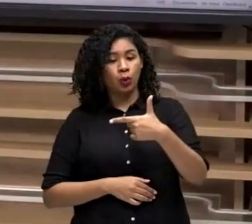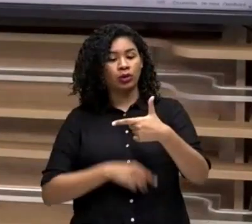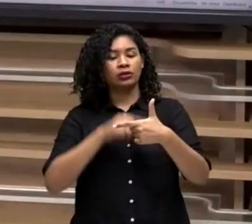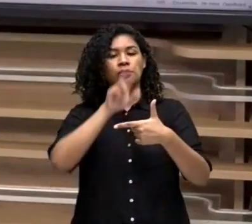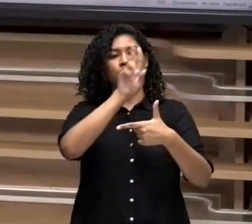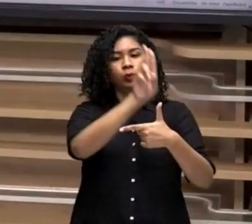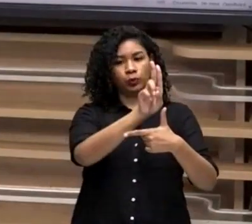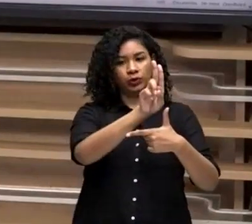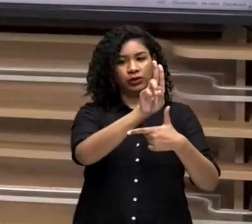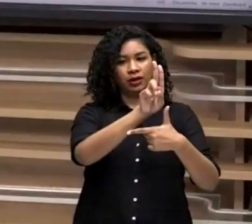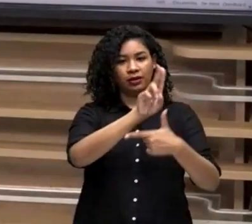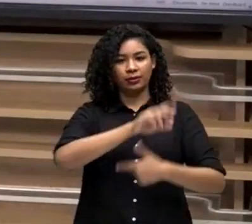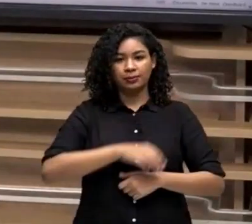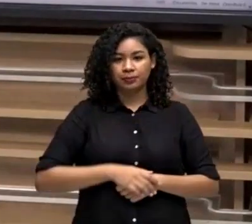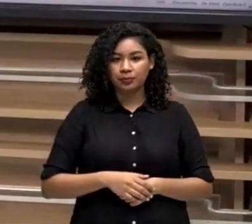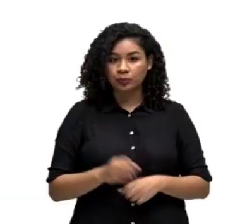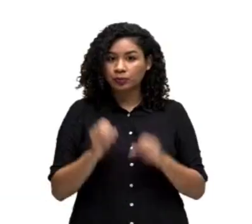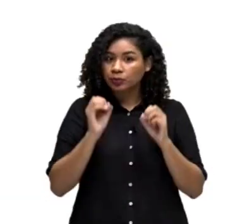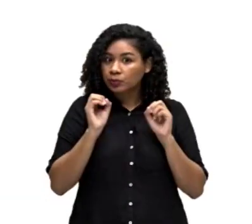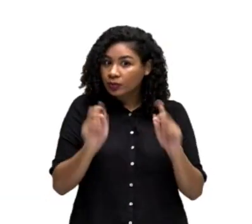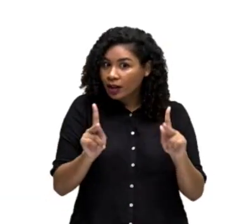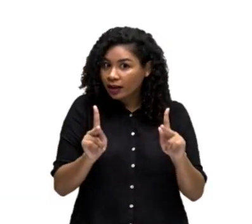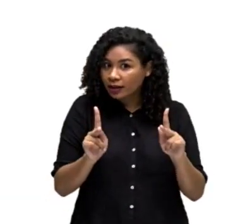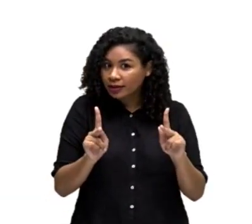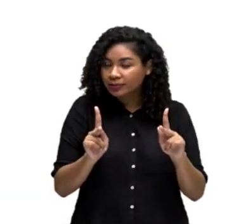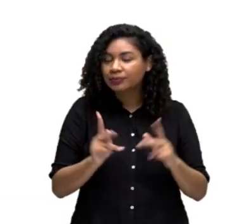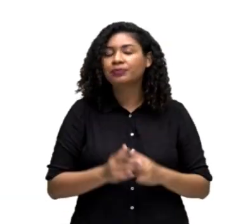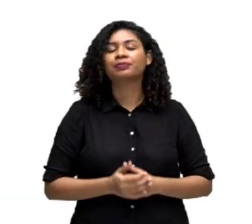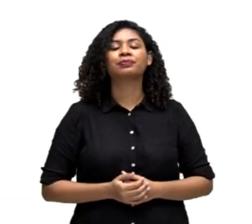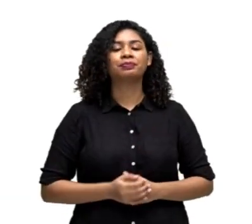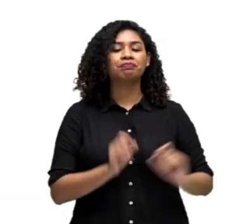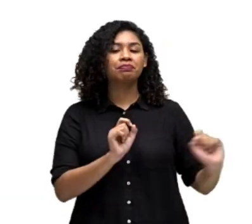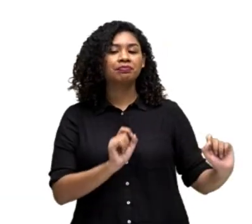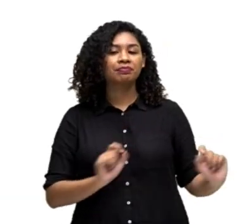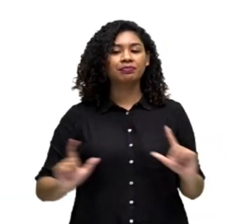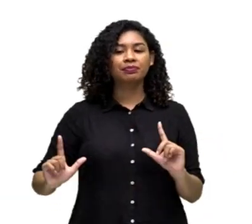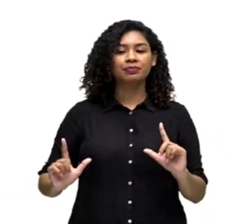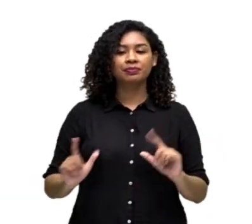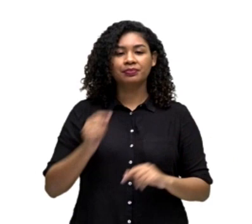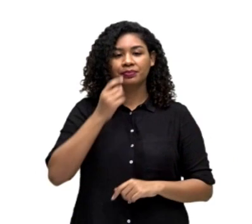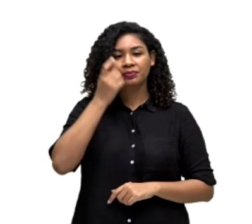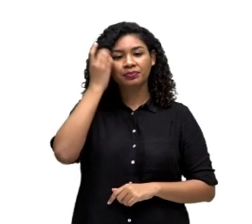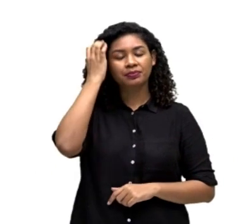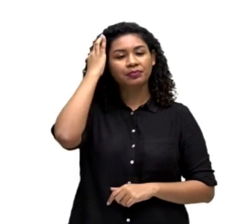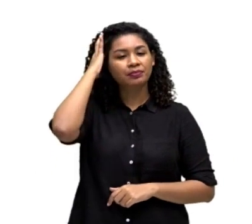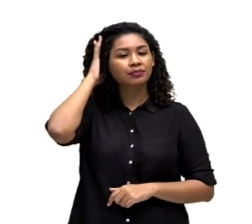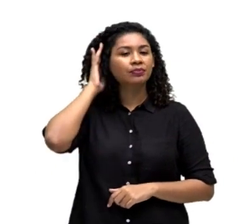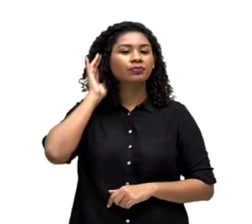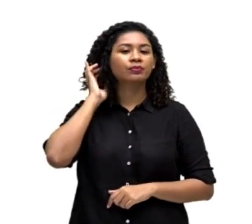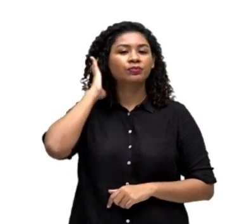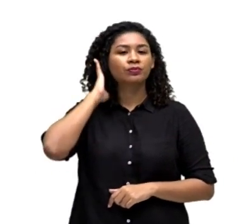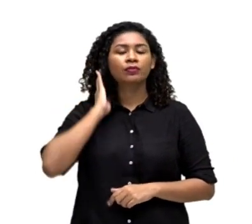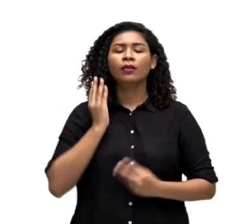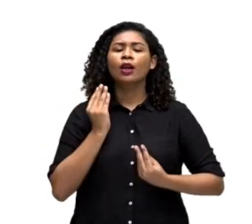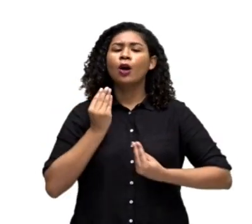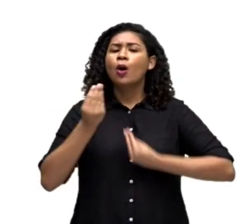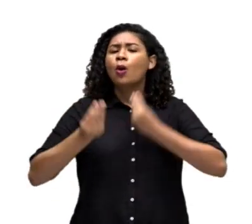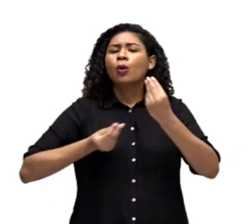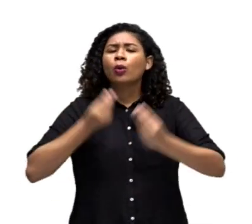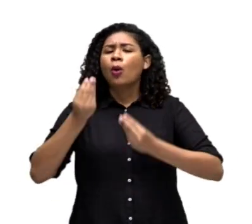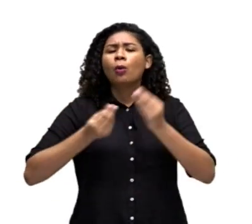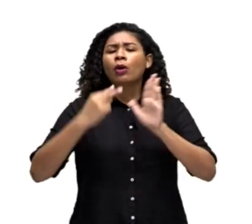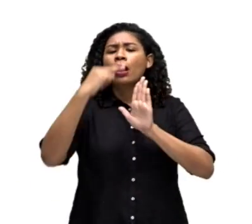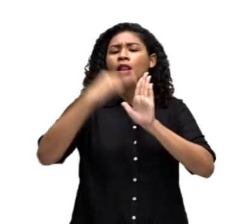Tranquilo? Voltando aqui à tela então, olha só. Nós temos agora o modo de leitura desses números.